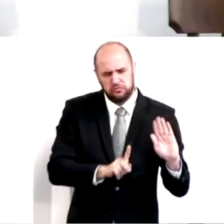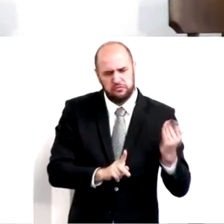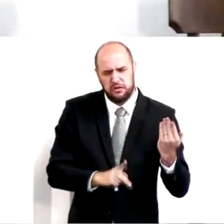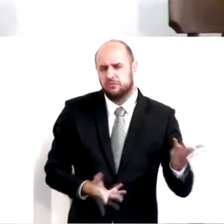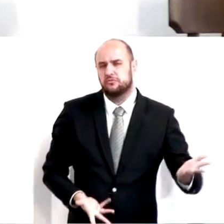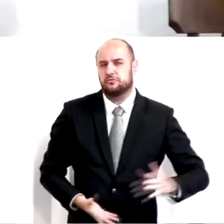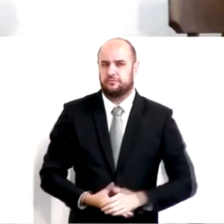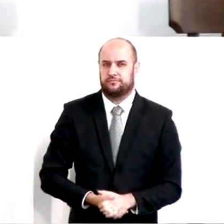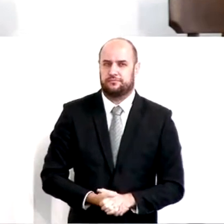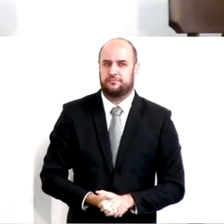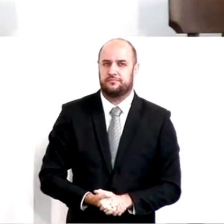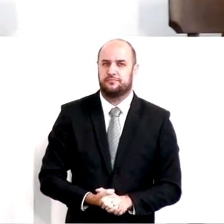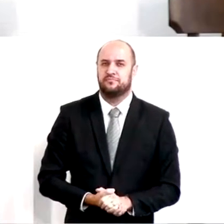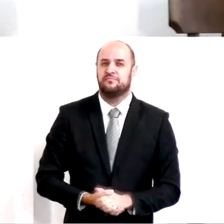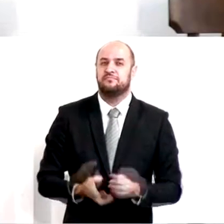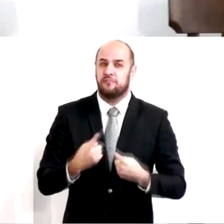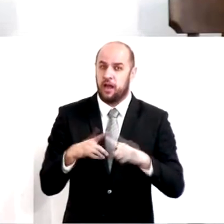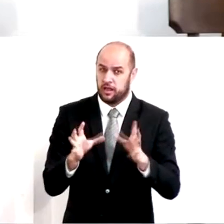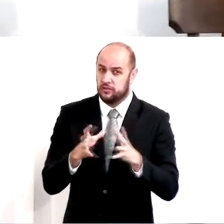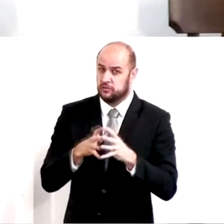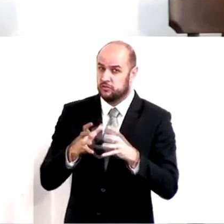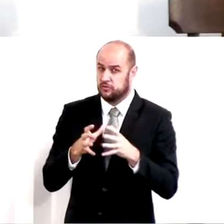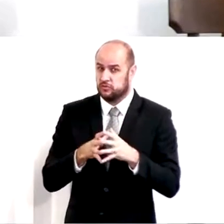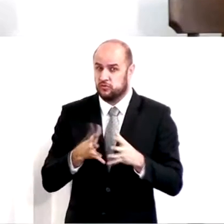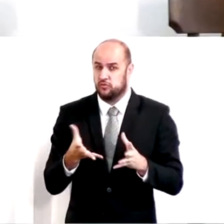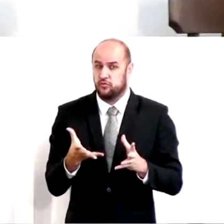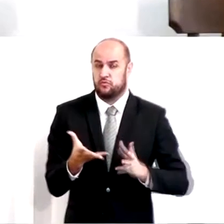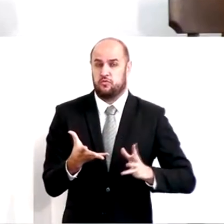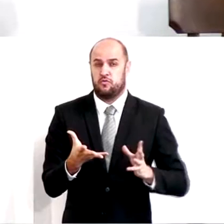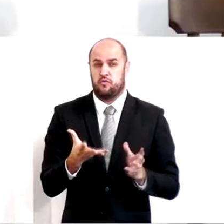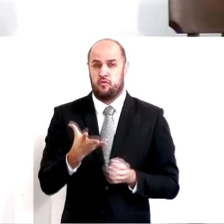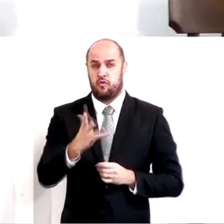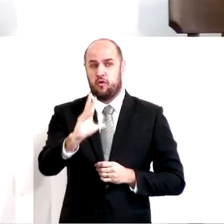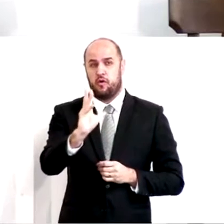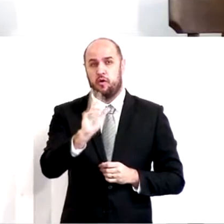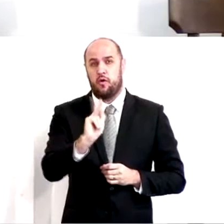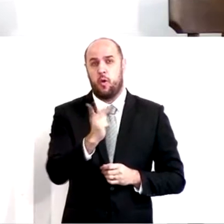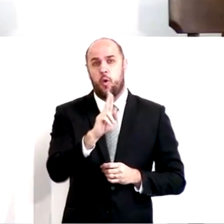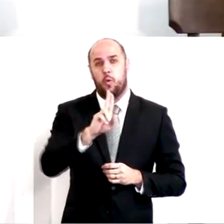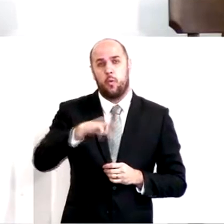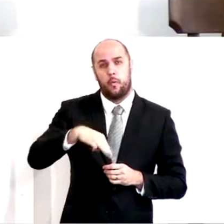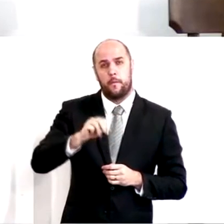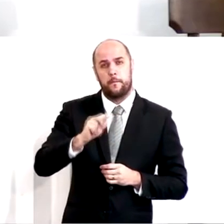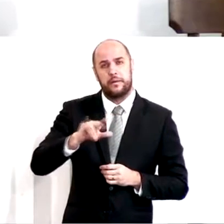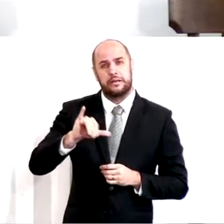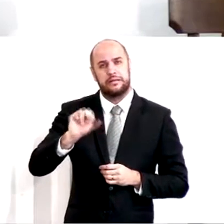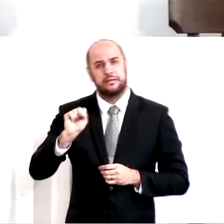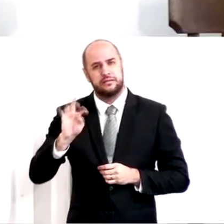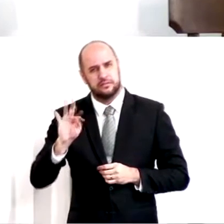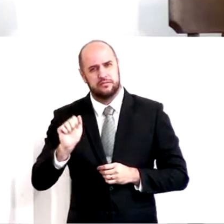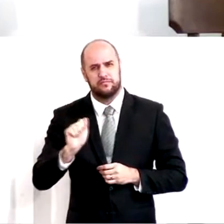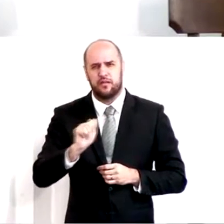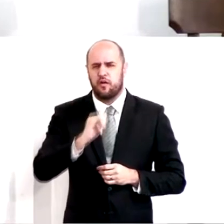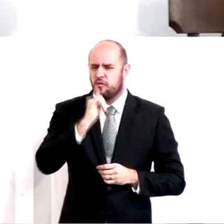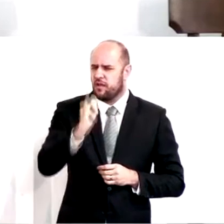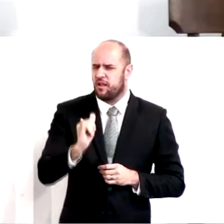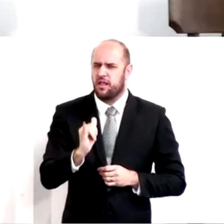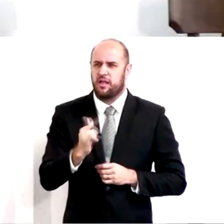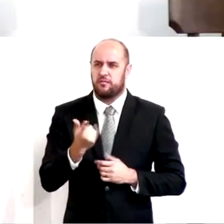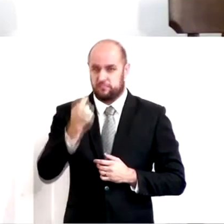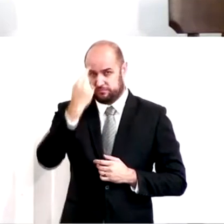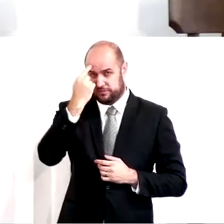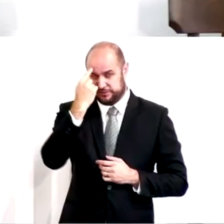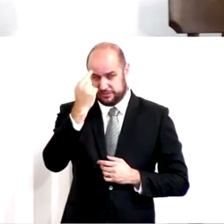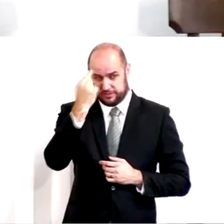humanistas defenderam a ideia que Deus poderia ser criticado, sim, que a palavra pode ser criticada, sim, que os